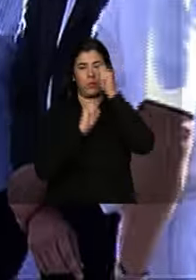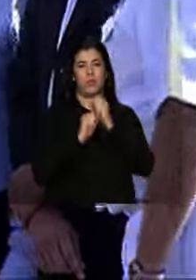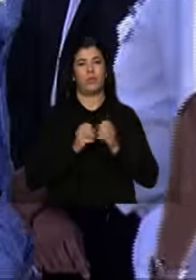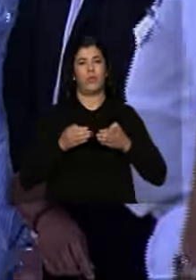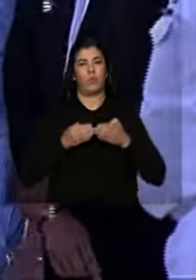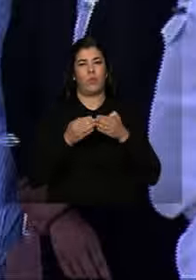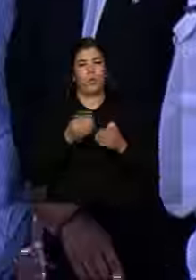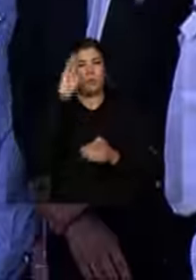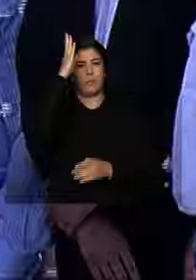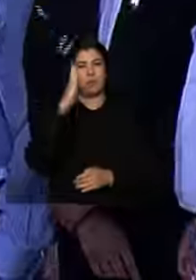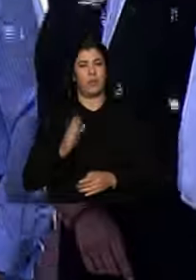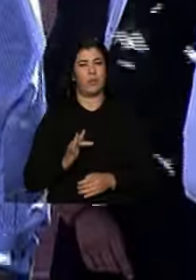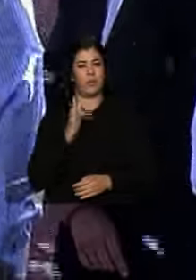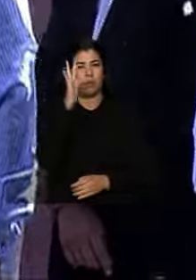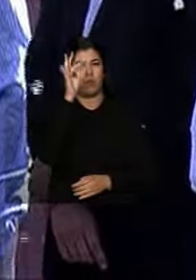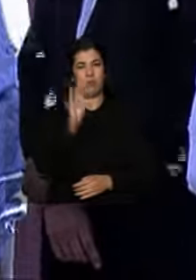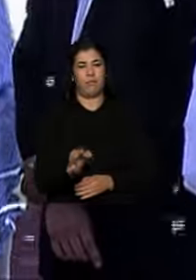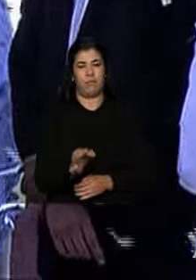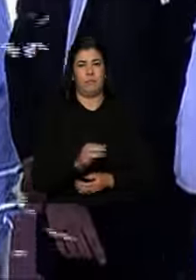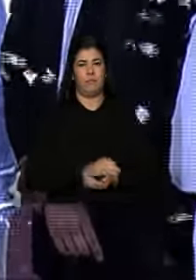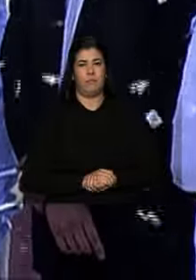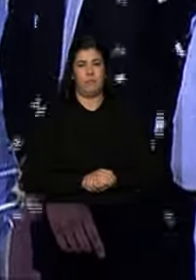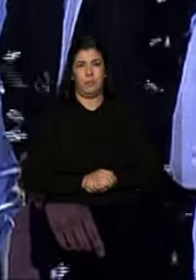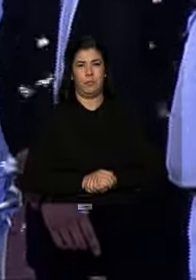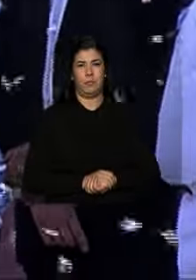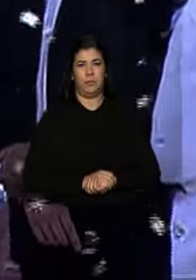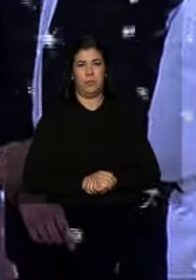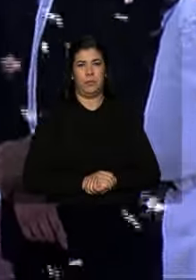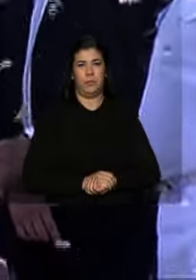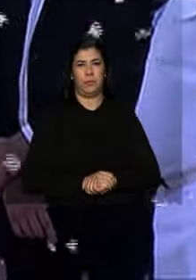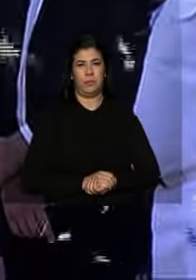brasileira no rumo certo.